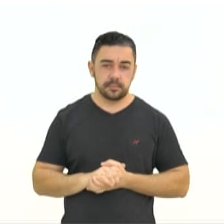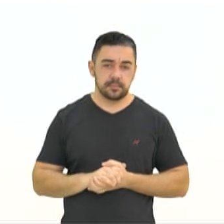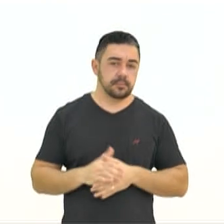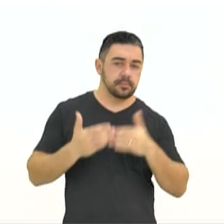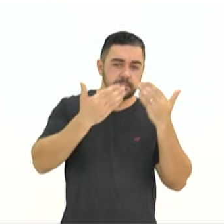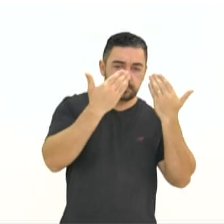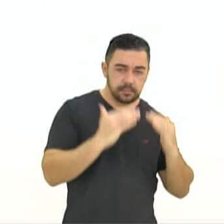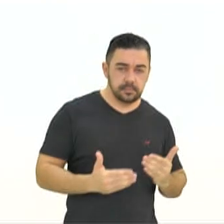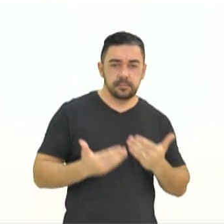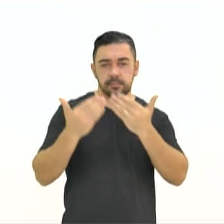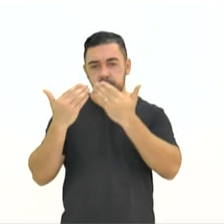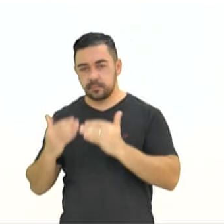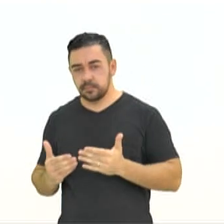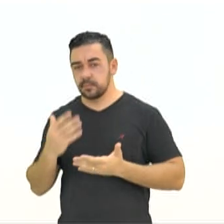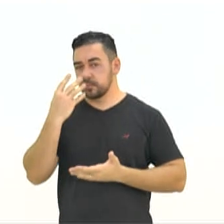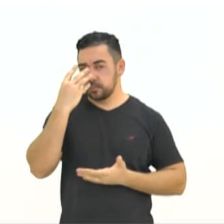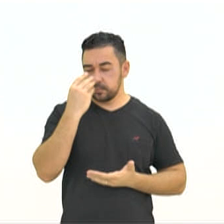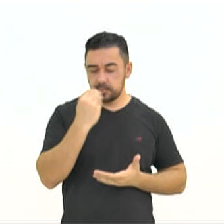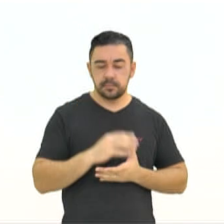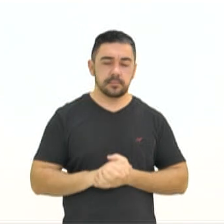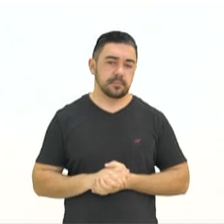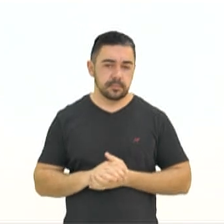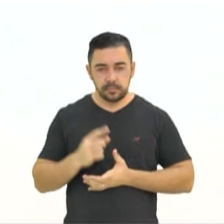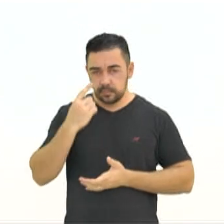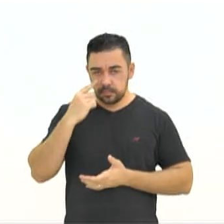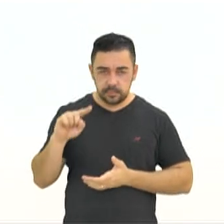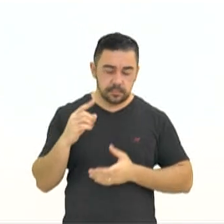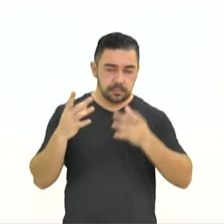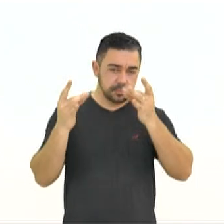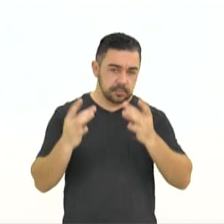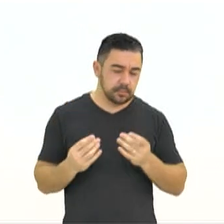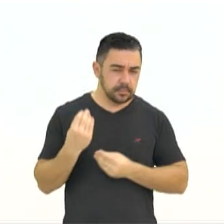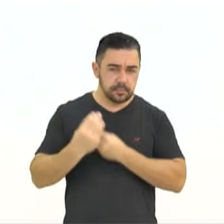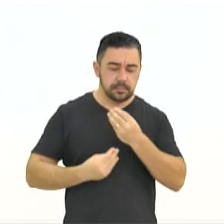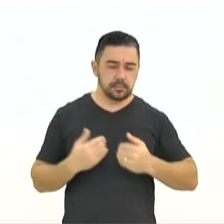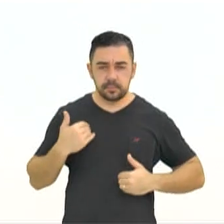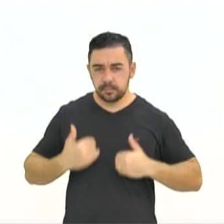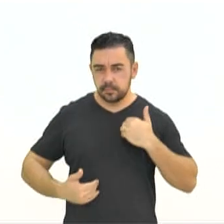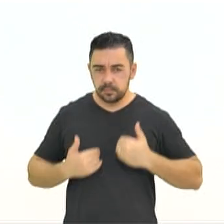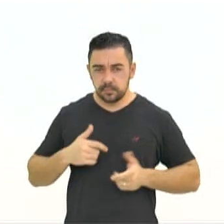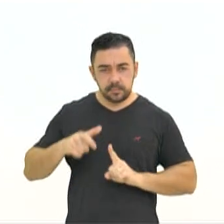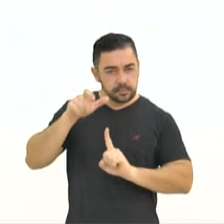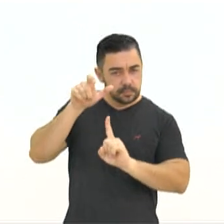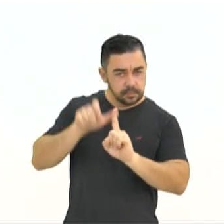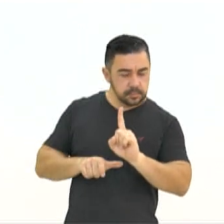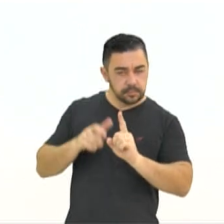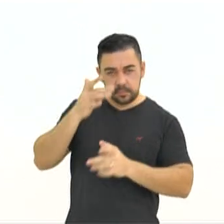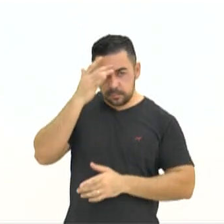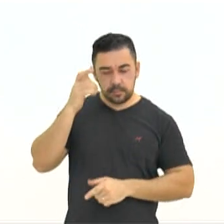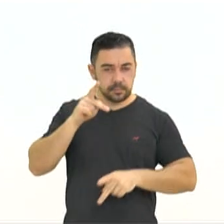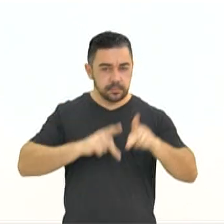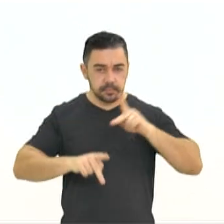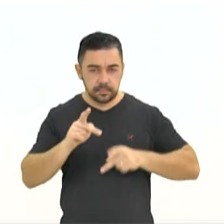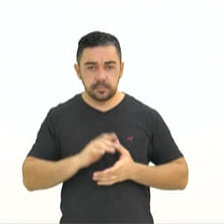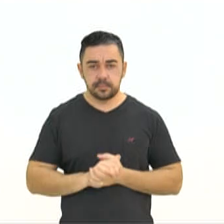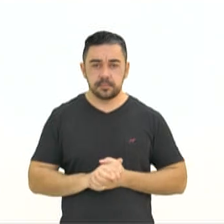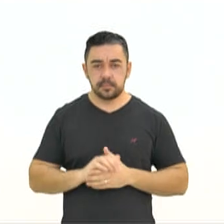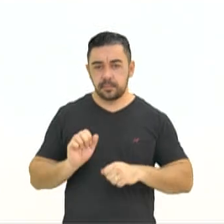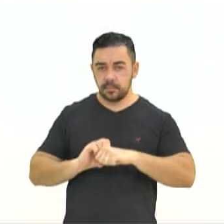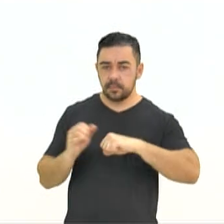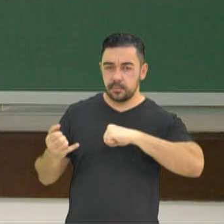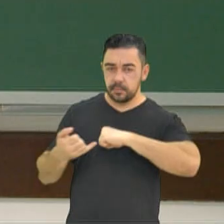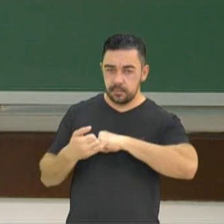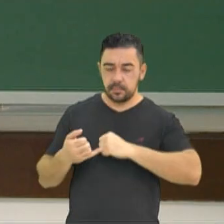duas fotografias, né, para fazer a descrição física das pessoas. Los